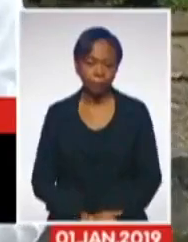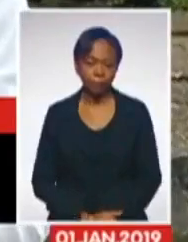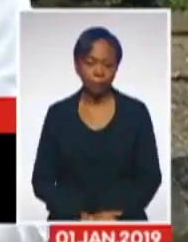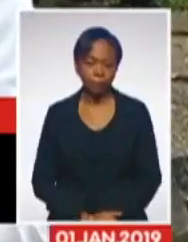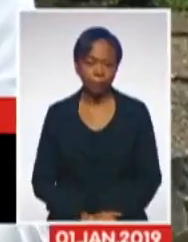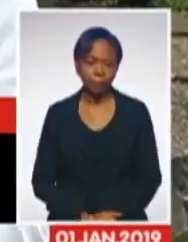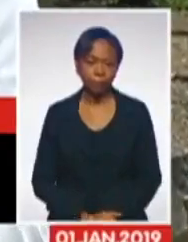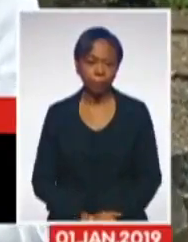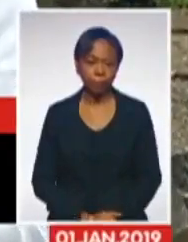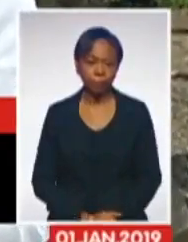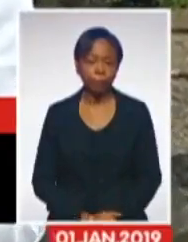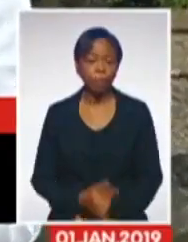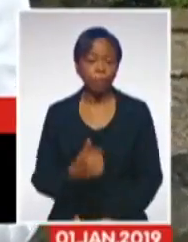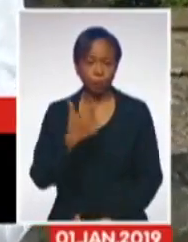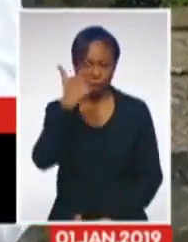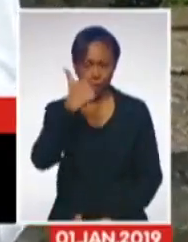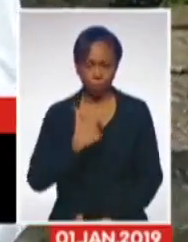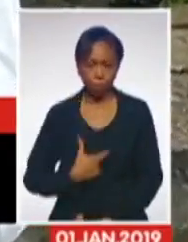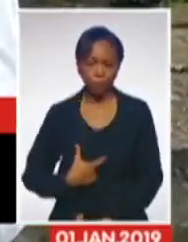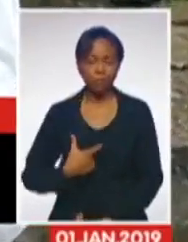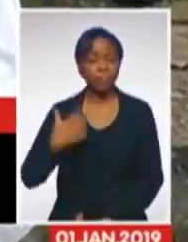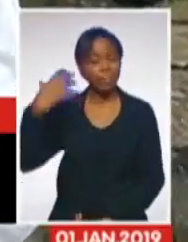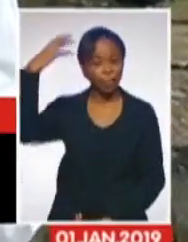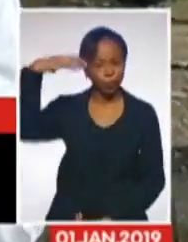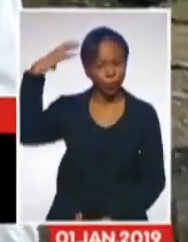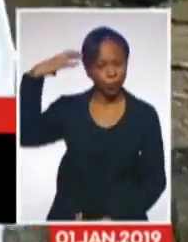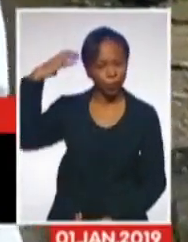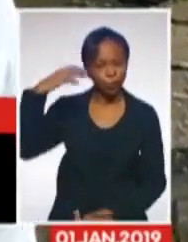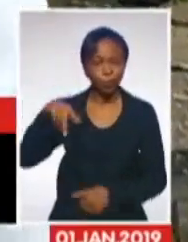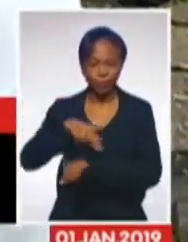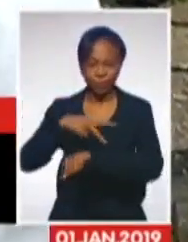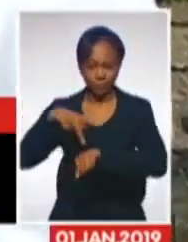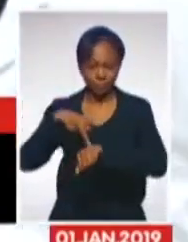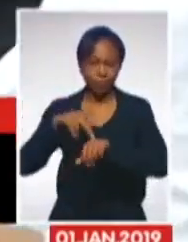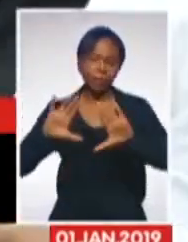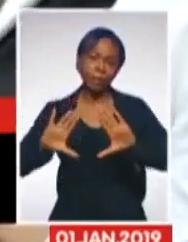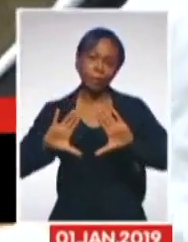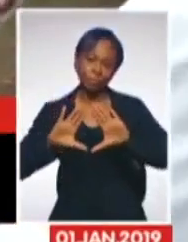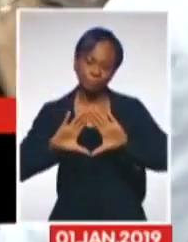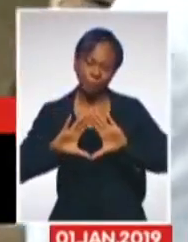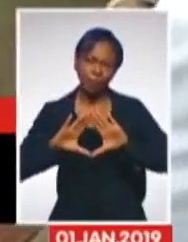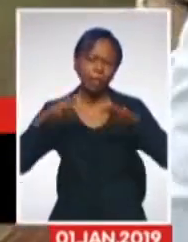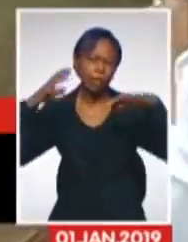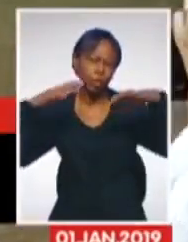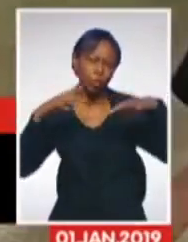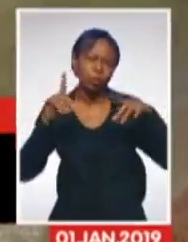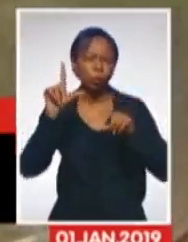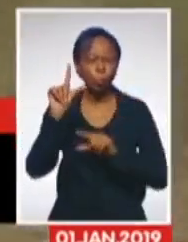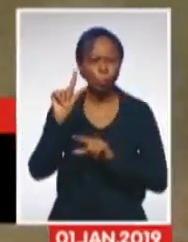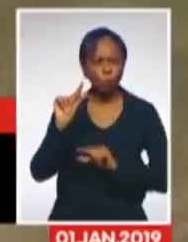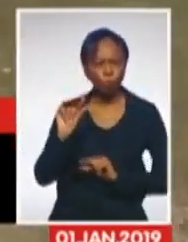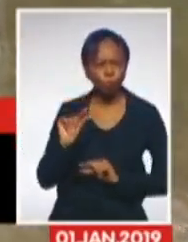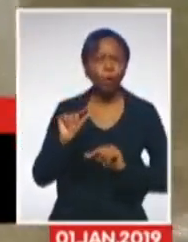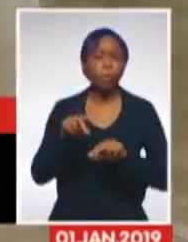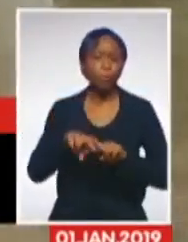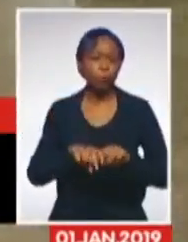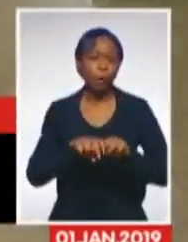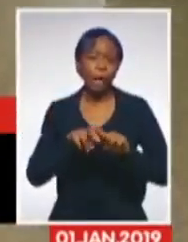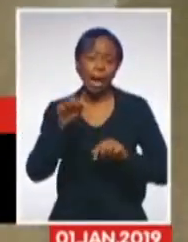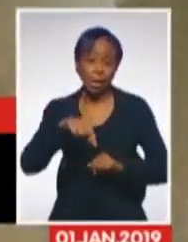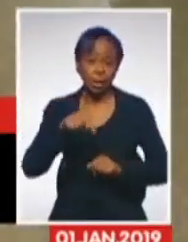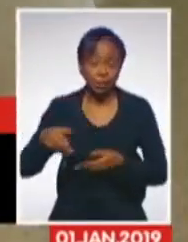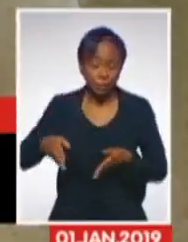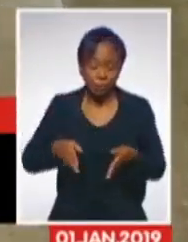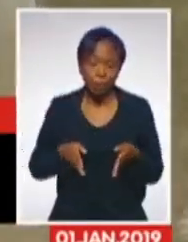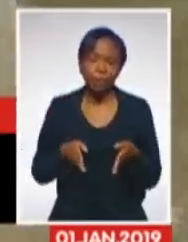Zaguri, Marco Antônio, eu estou aqui debaixo de chuva, aqui na Praça da Assembleia. A chuva deu uma diminuída e é justamente por este caminho que